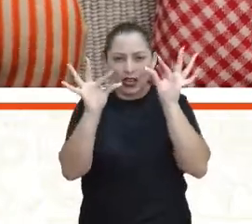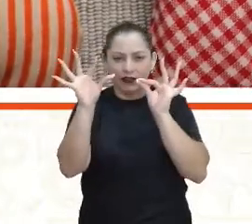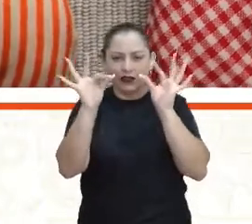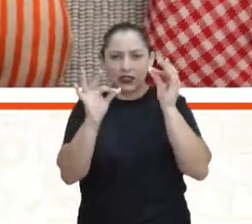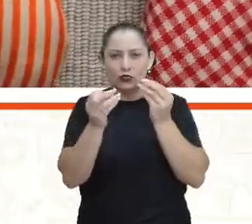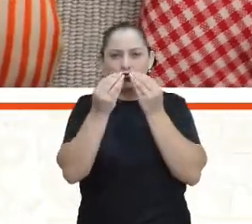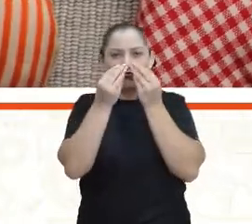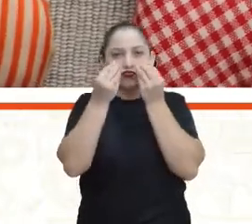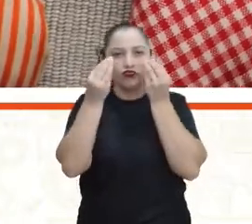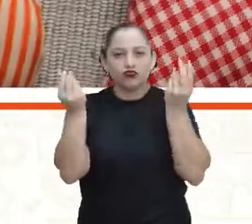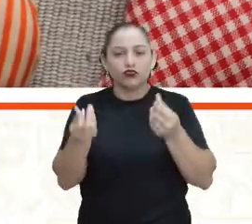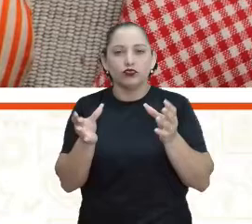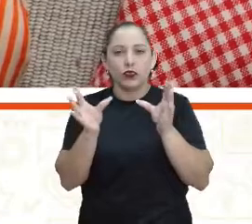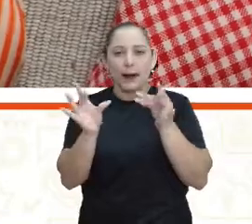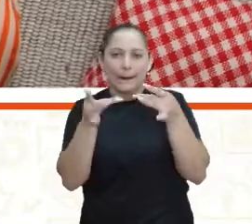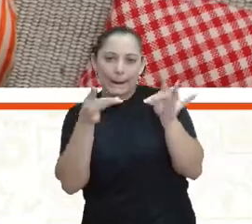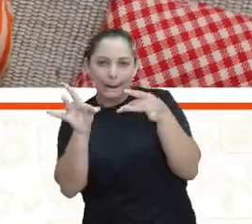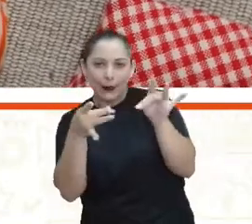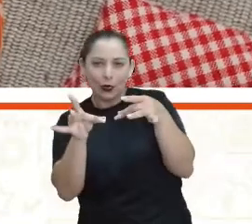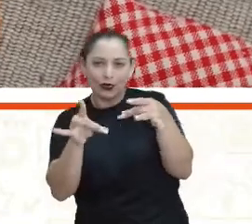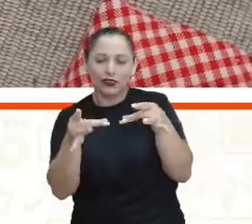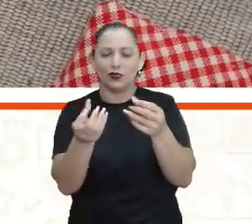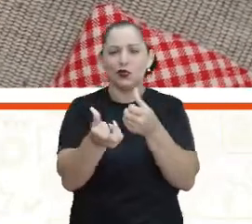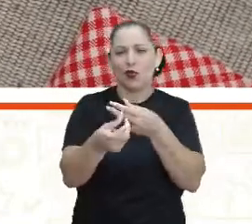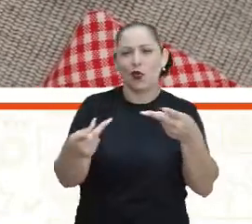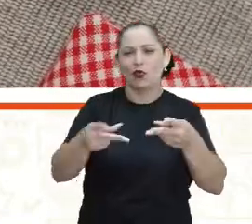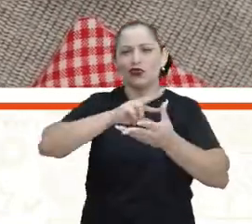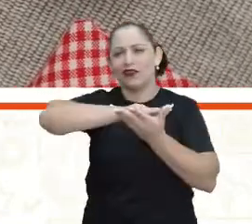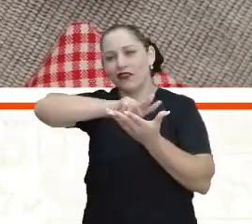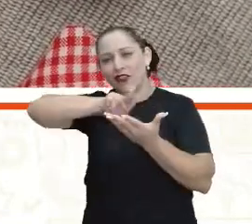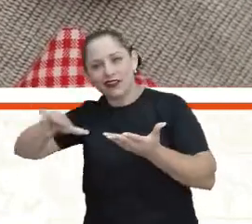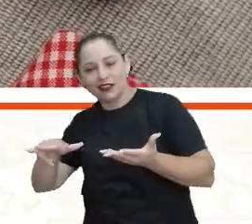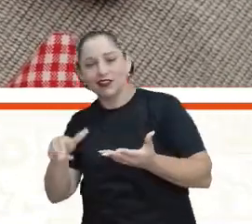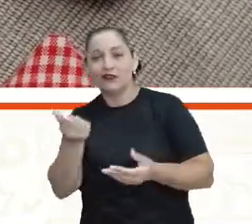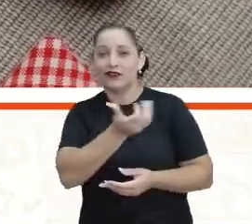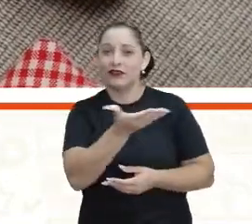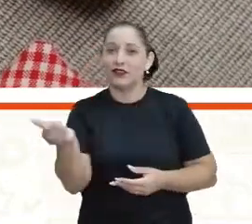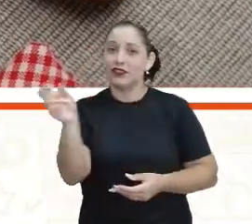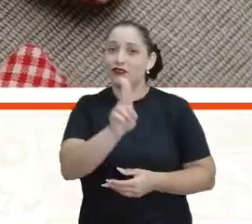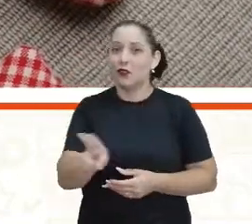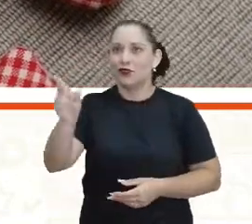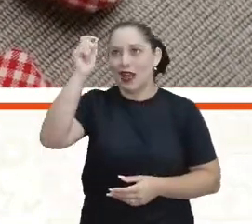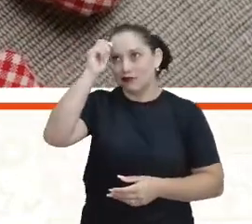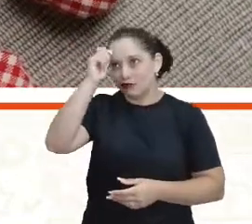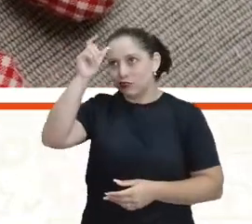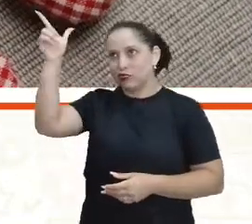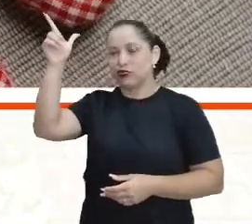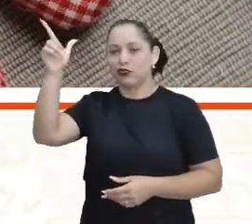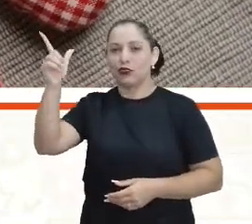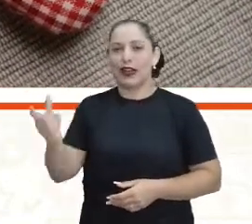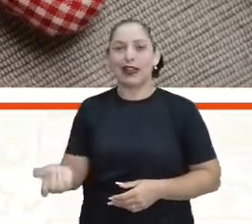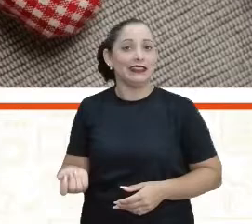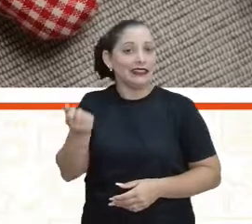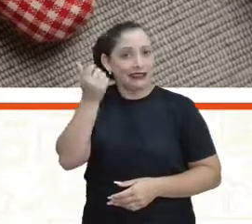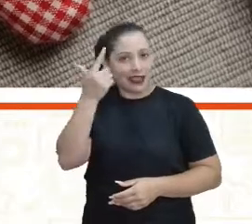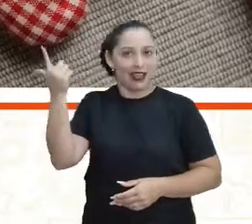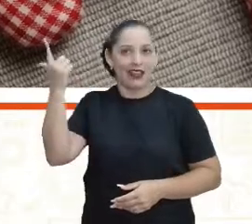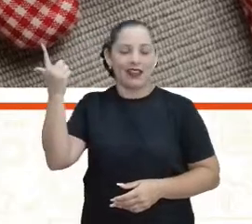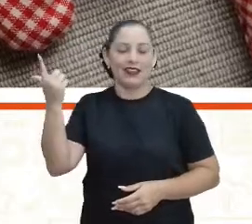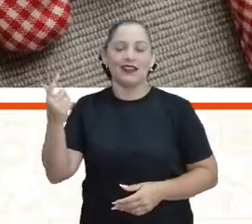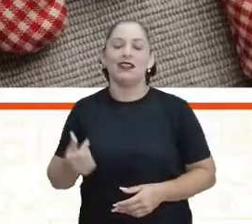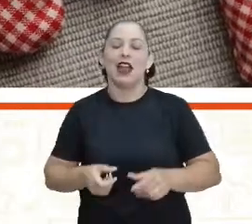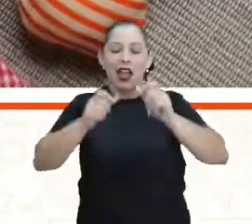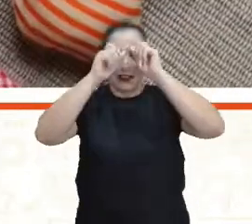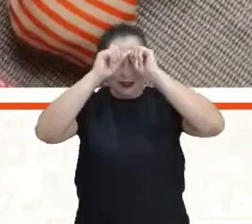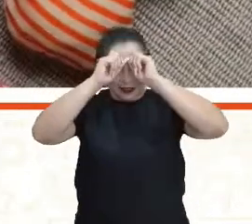um cheirinho, gelatina com texturas diferentes. E aí vocês vão utilizar a criatividade de vocês. Obviamente